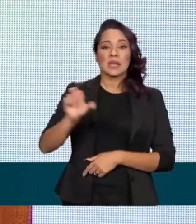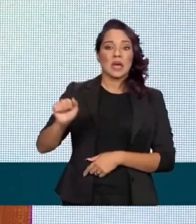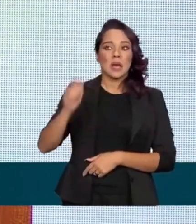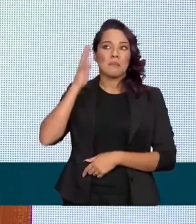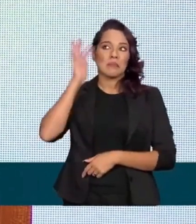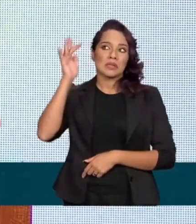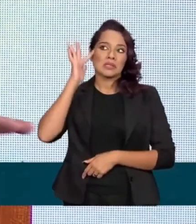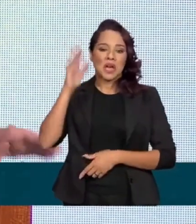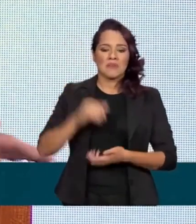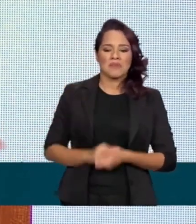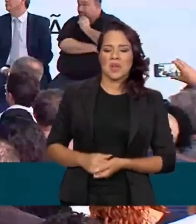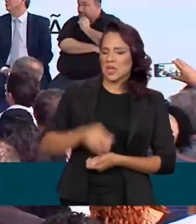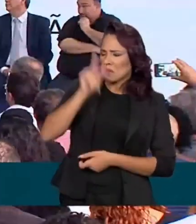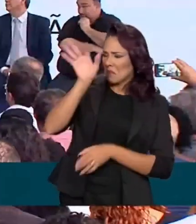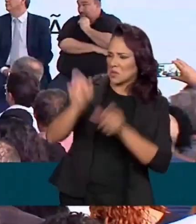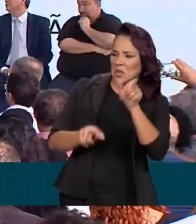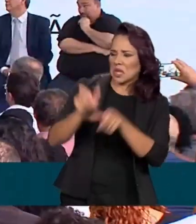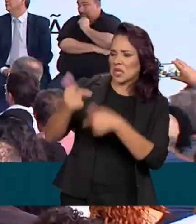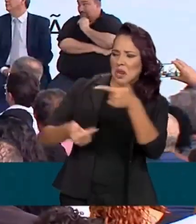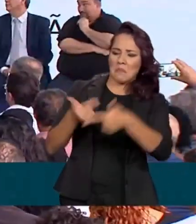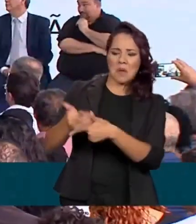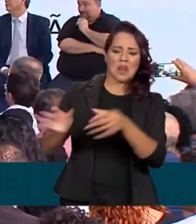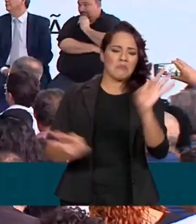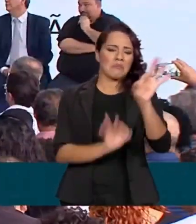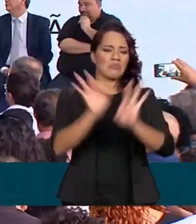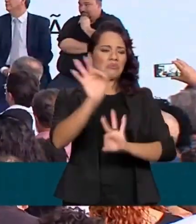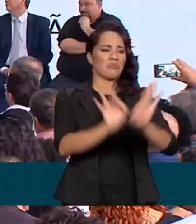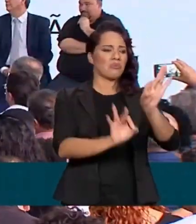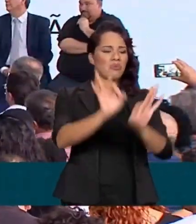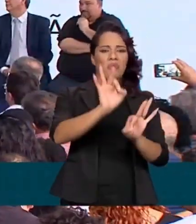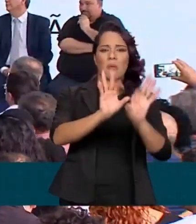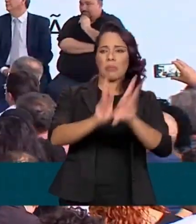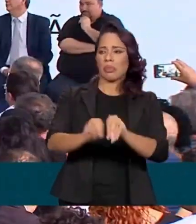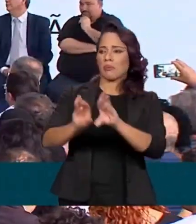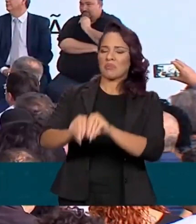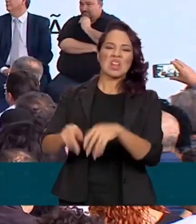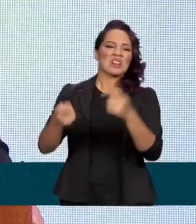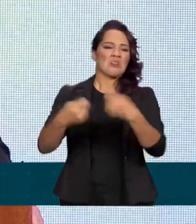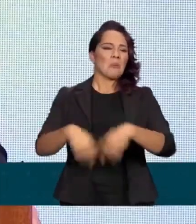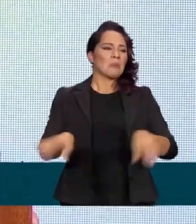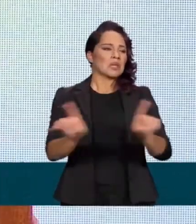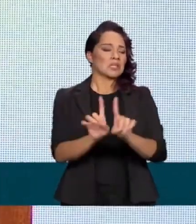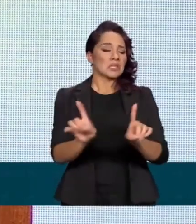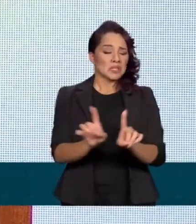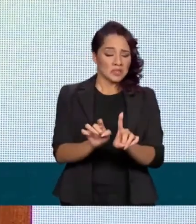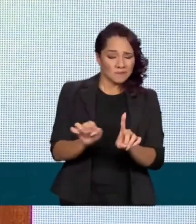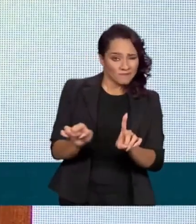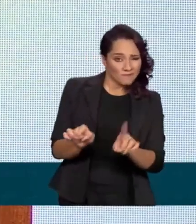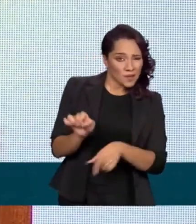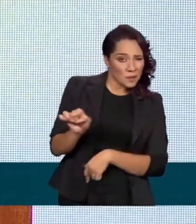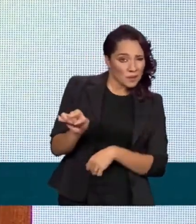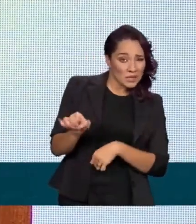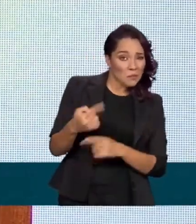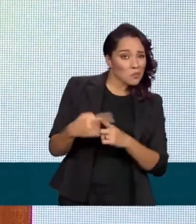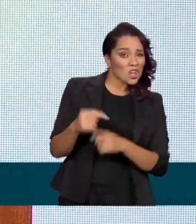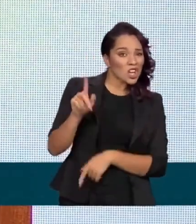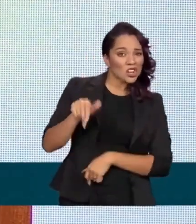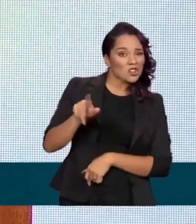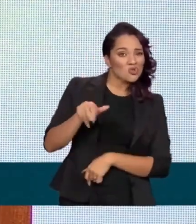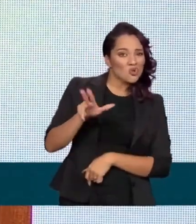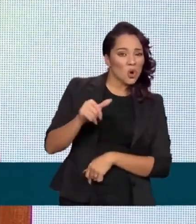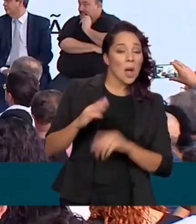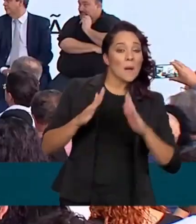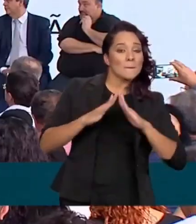que mata-mosquito não tinha mais nenhuma importância, que não era necessário, certamente porque ele nunca